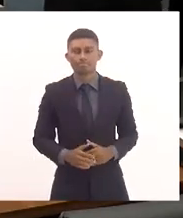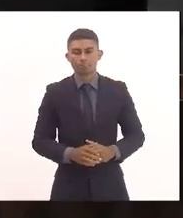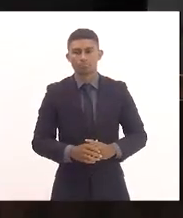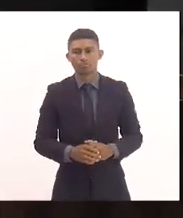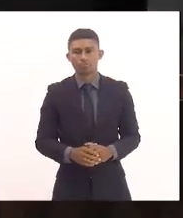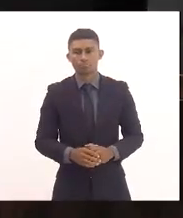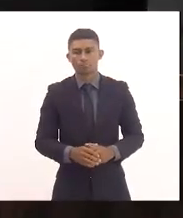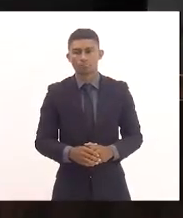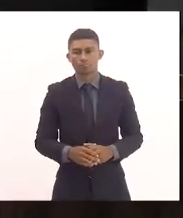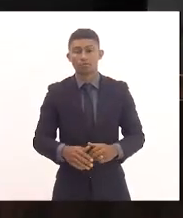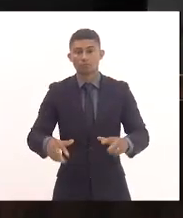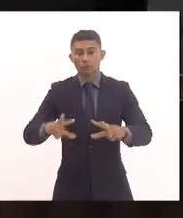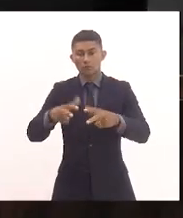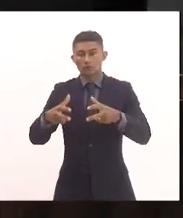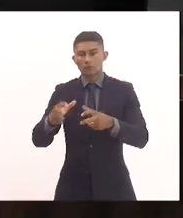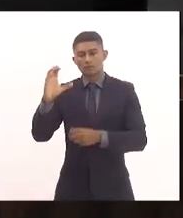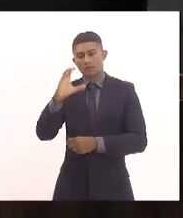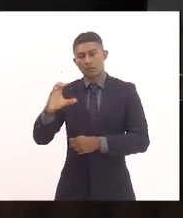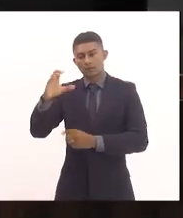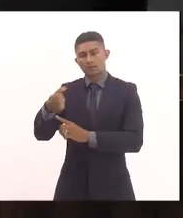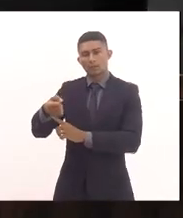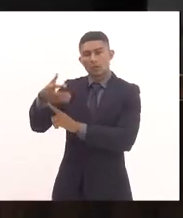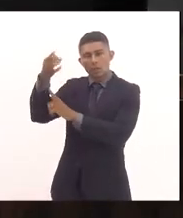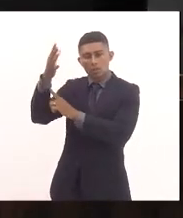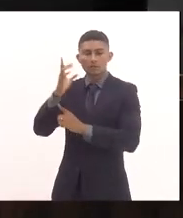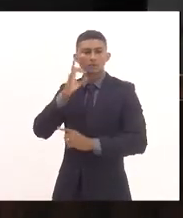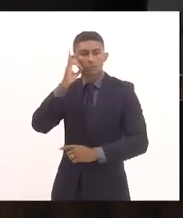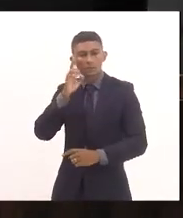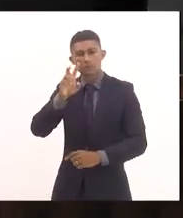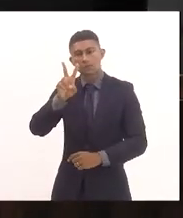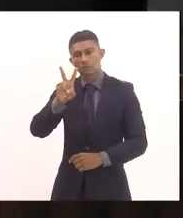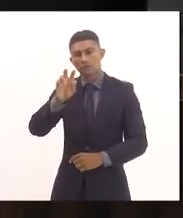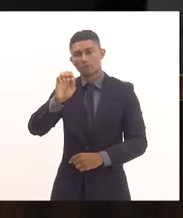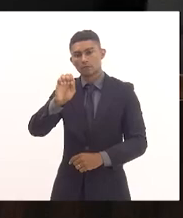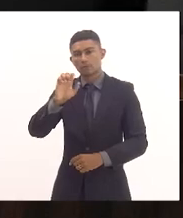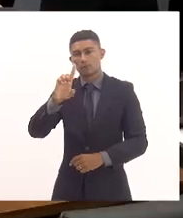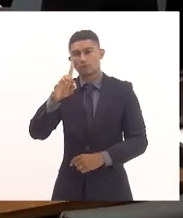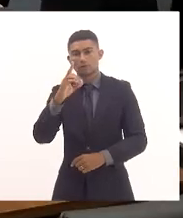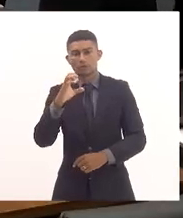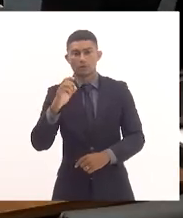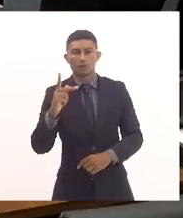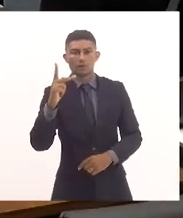Pela Comissão de Ciência e Tecnologia, deputado Valdec Carneiro.